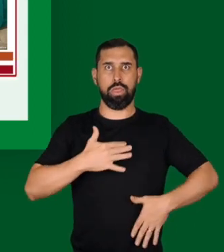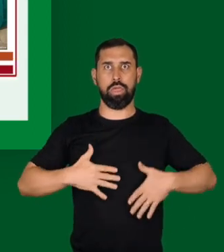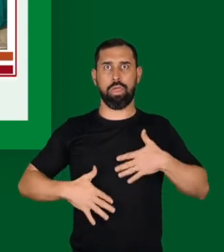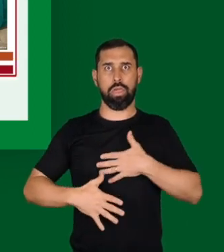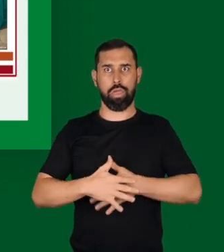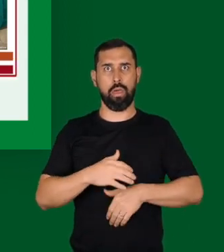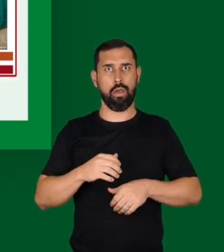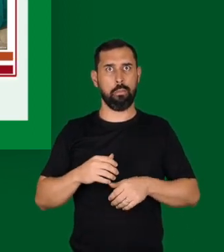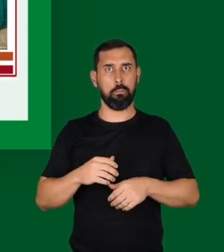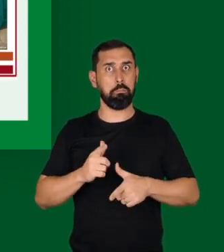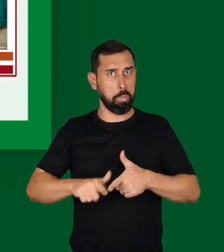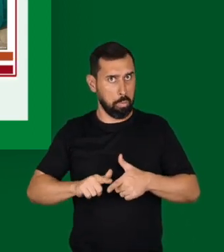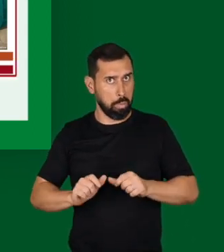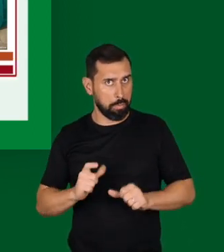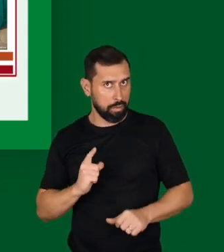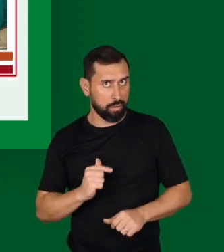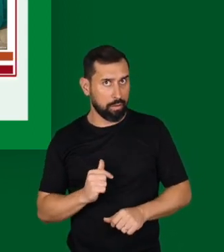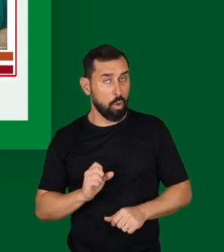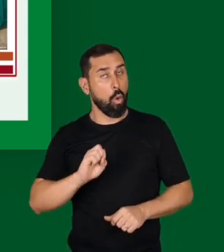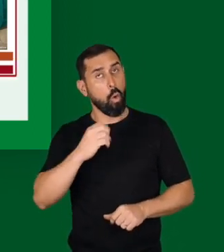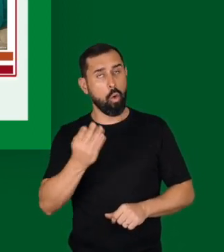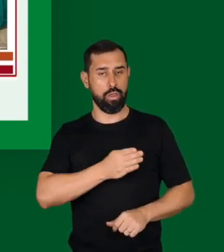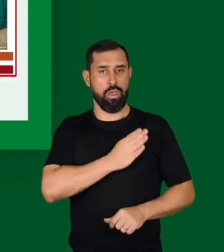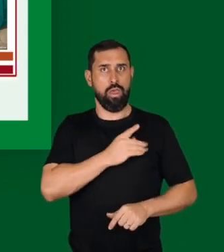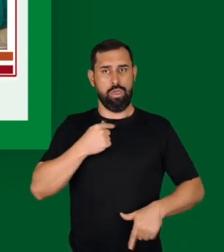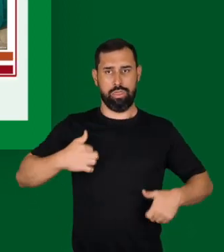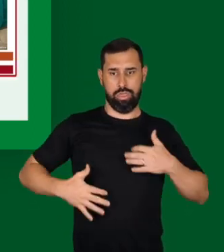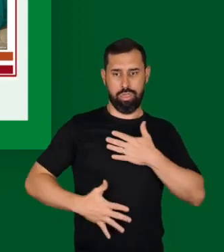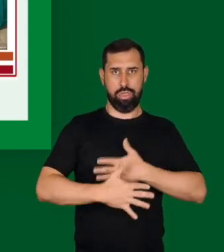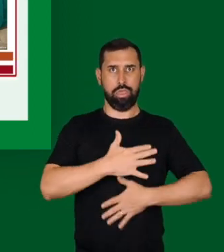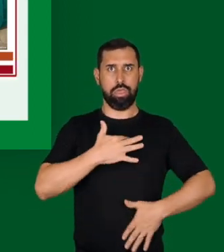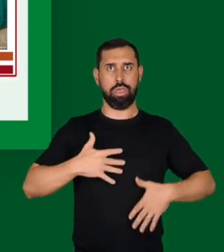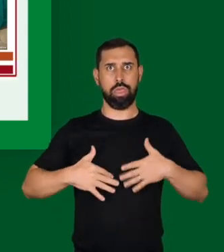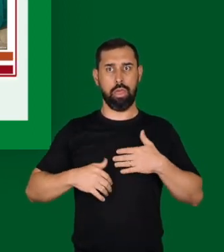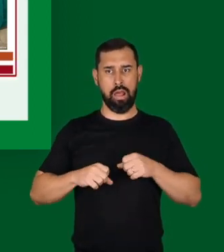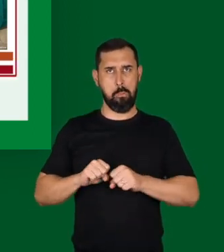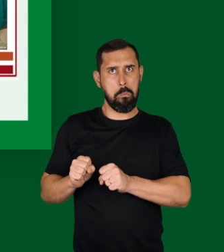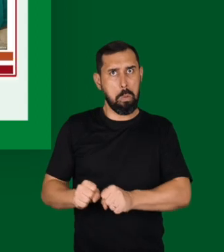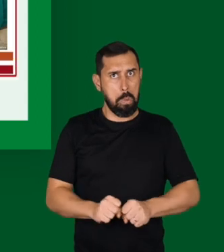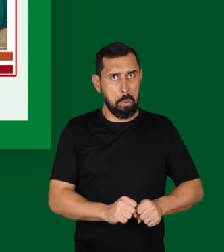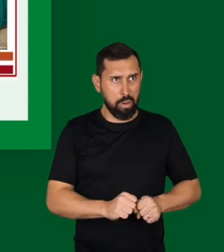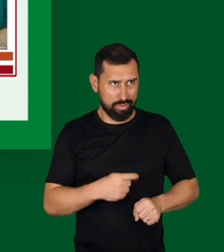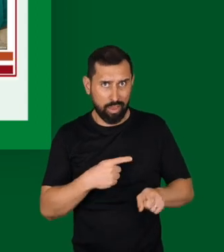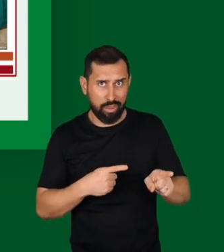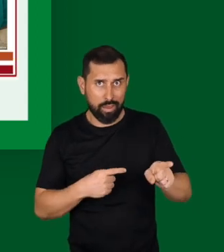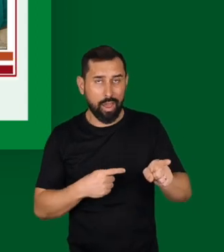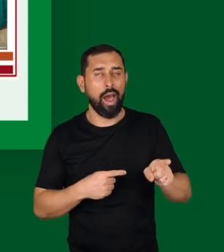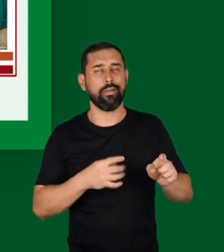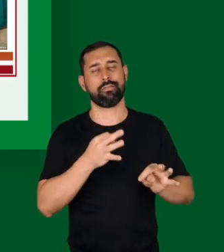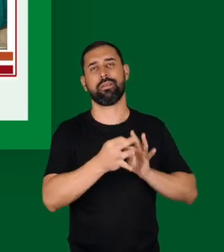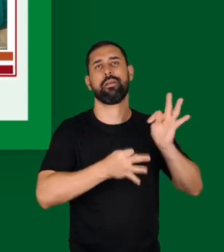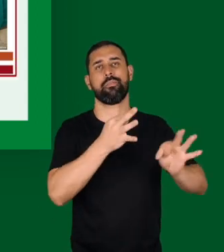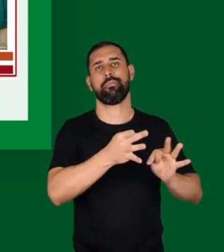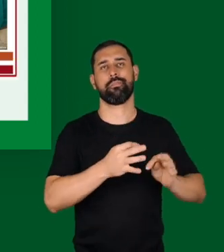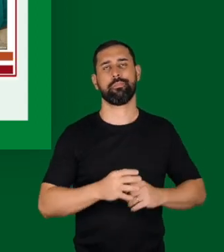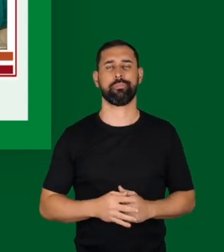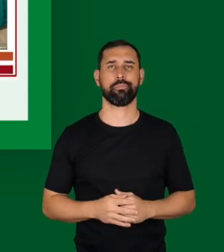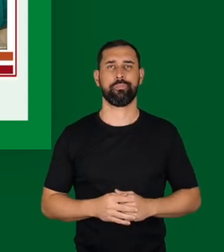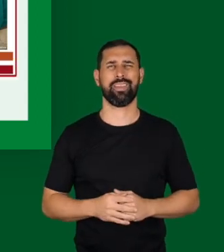Ritmos que causam instabilidade cardiocirculatória. Ritmos que podem deteriorar e causar instabilidade